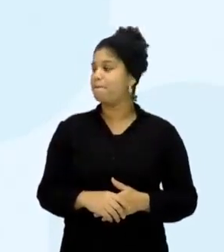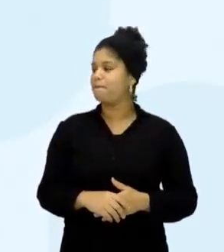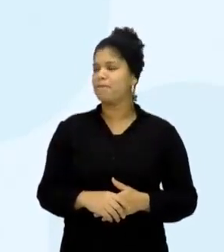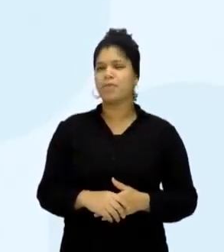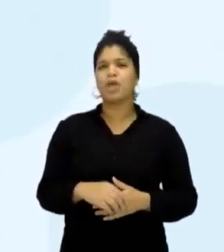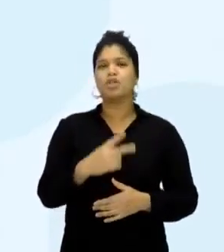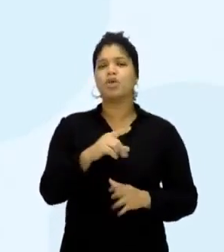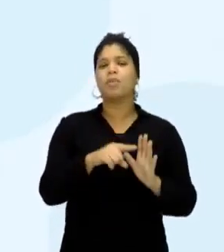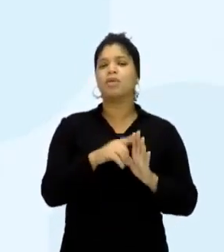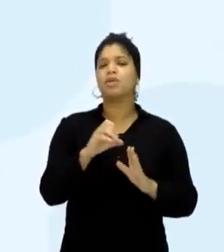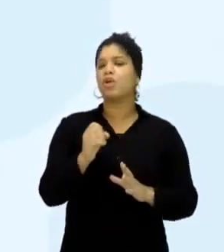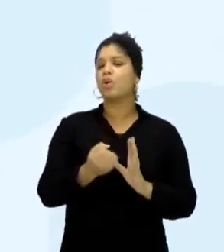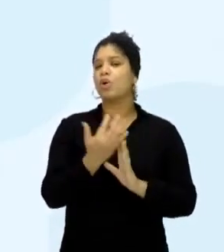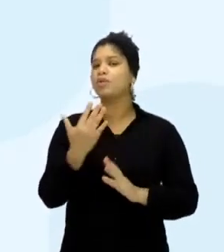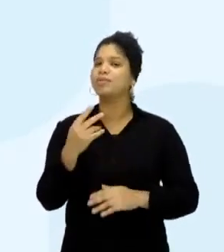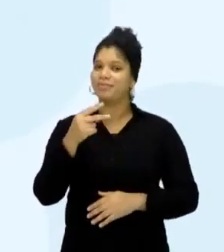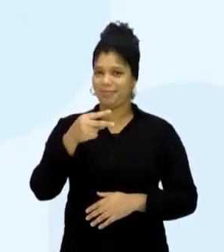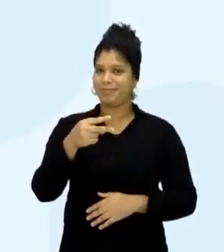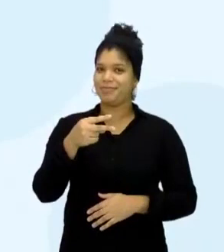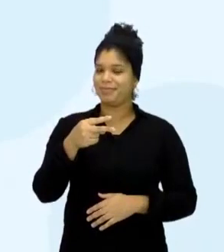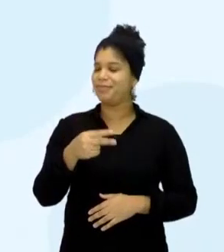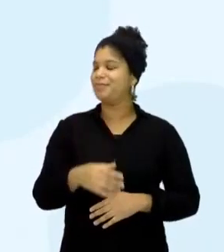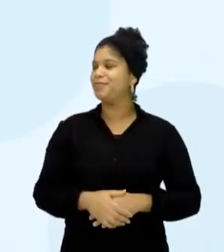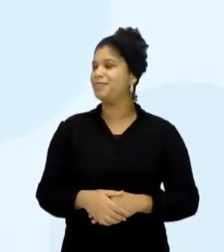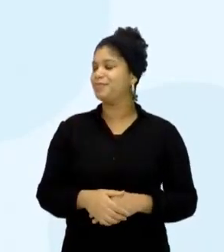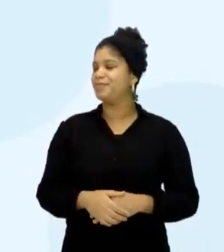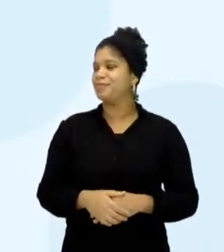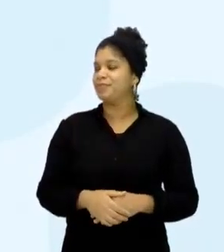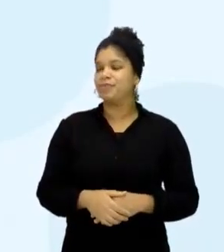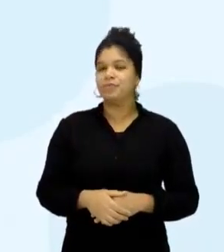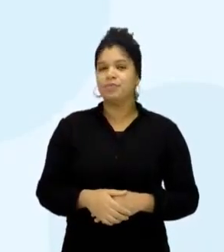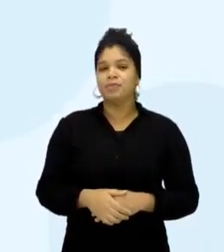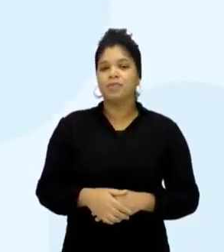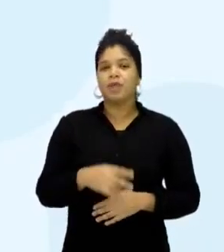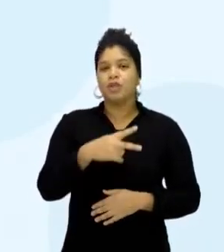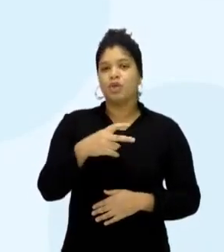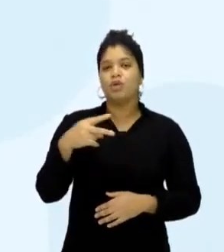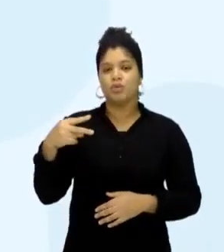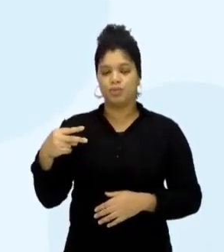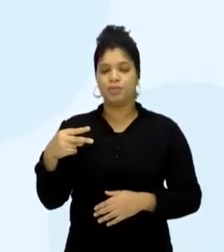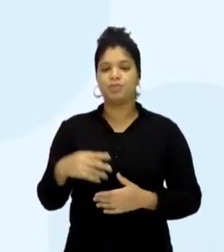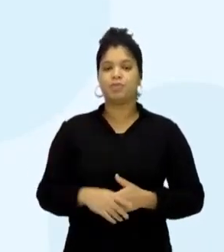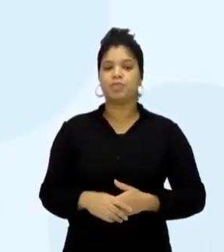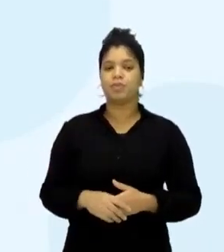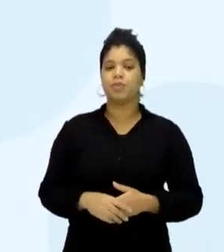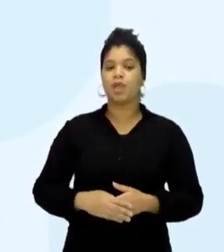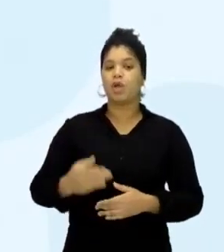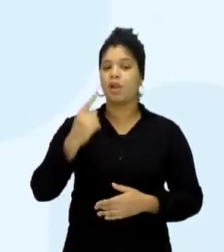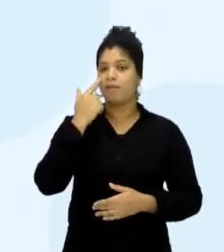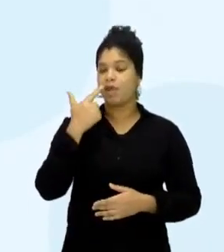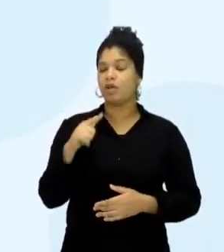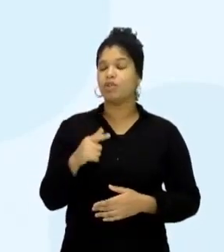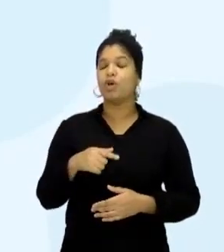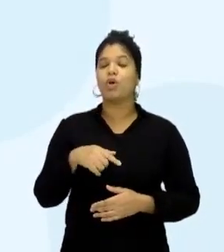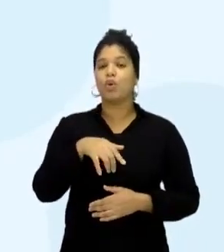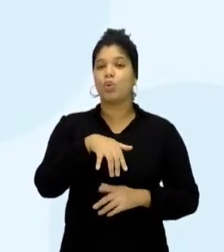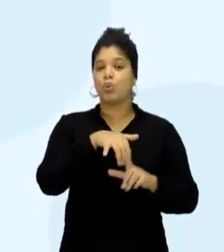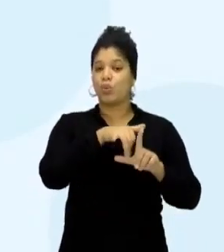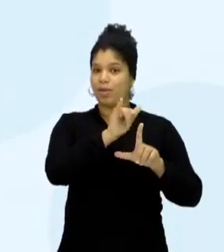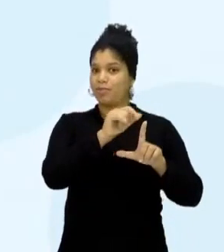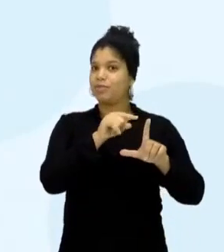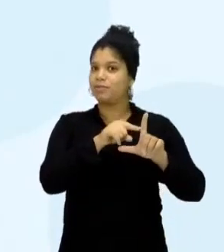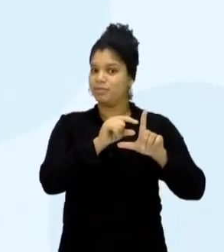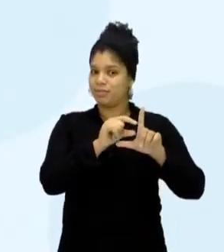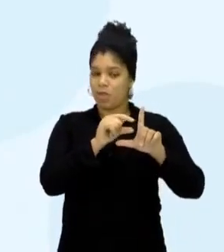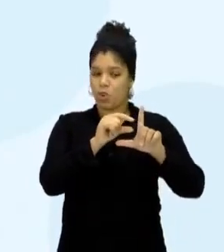2 menos 0? 2. Então, na variação aqui, na horizontal, é 2. Agora eu vou a variação do y, que é na vertical.